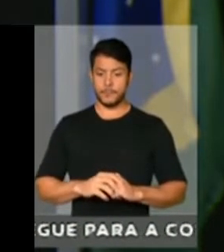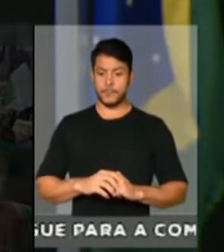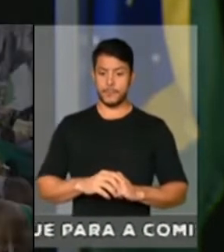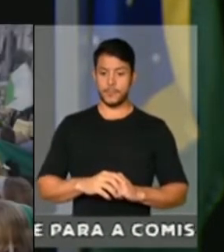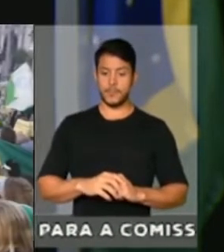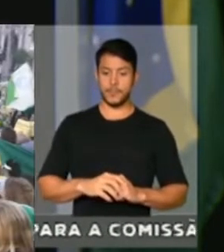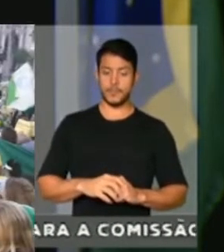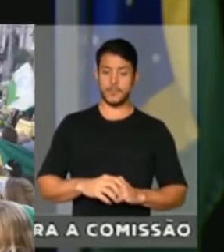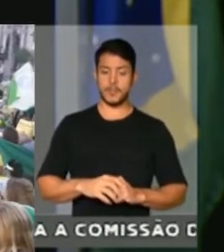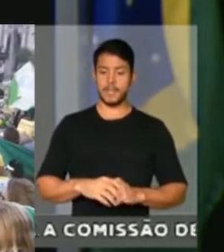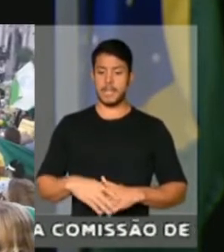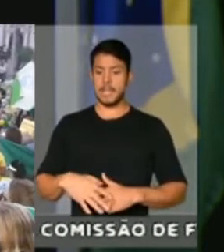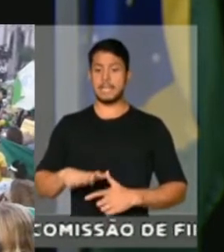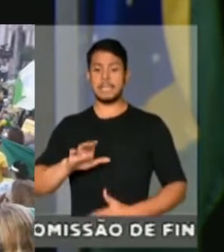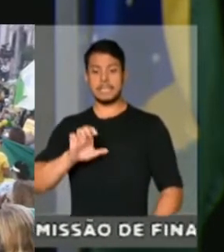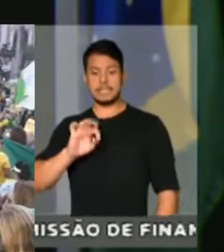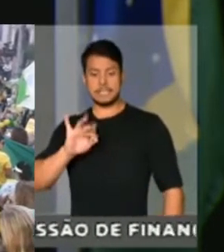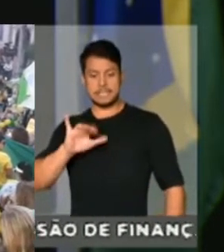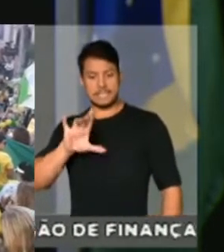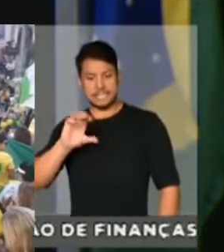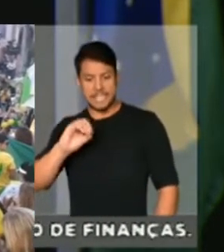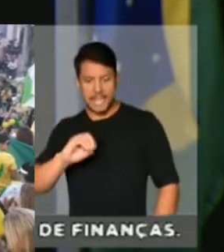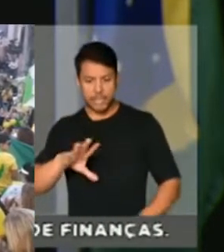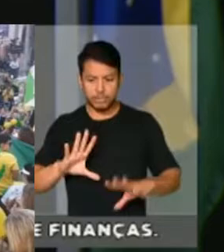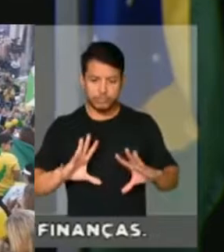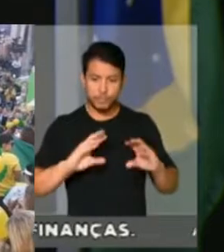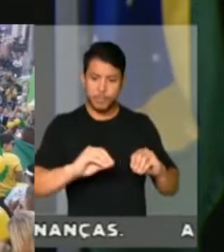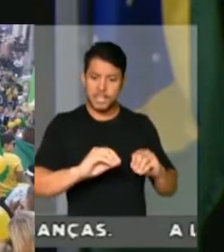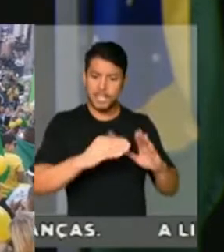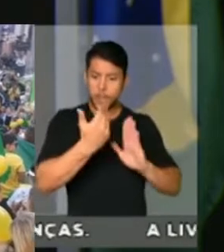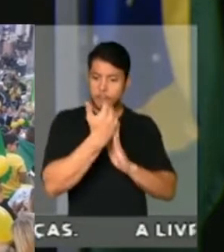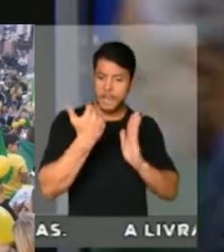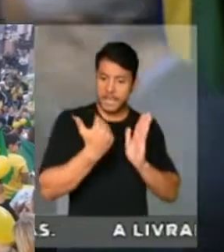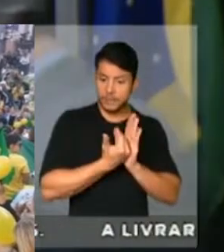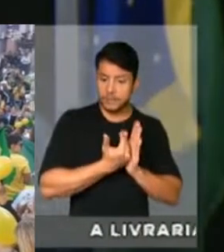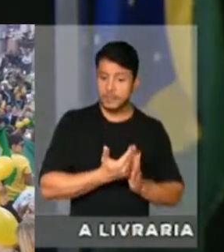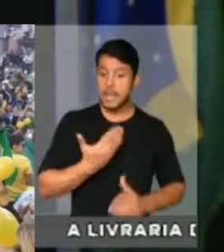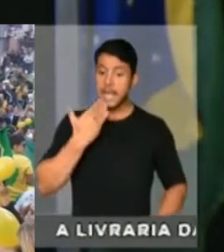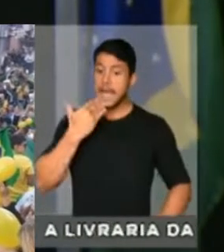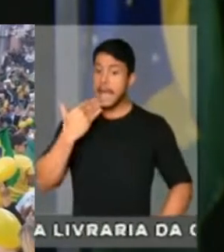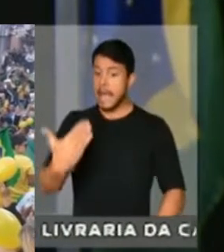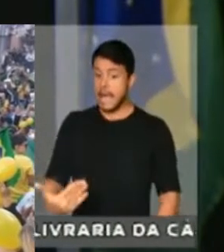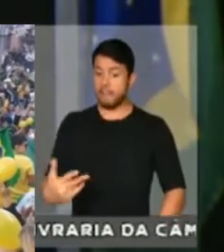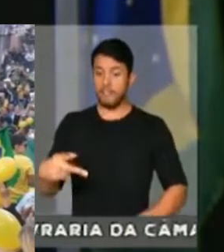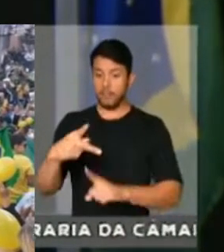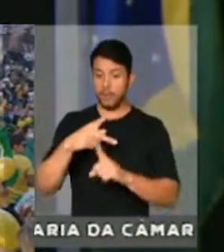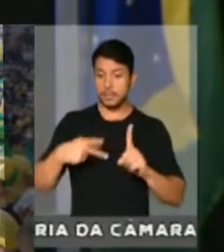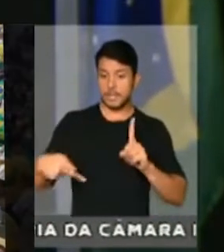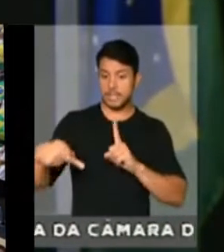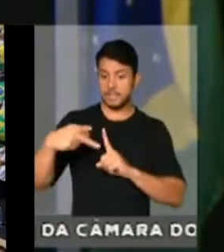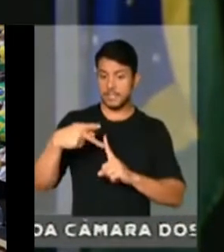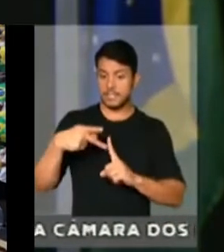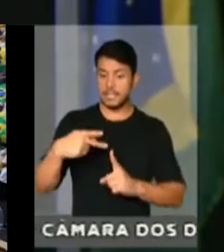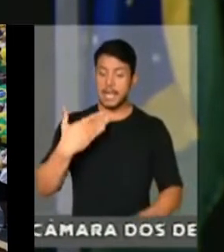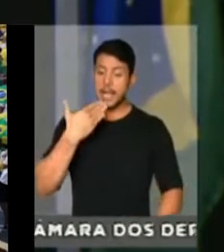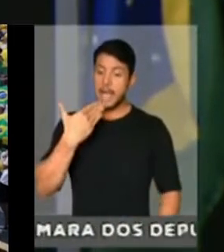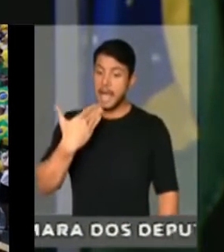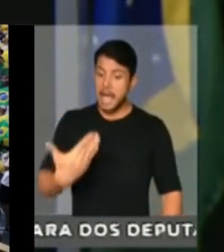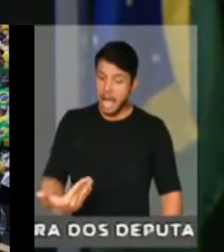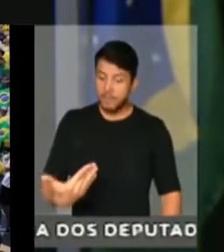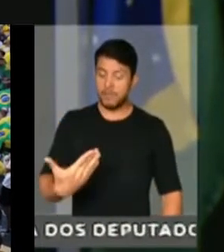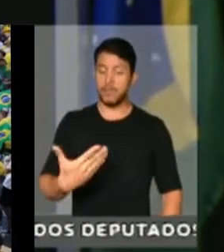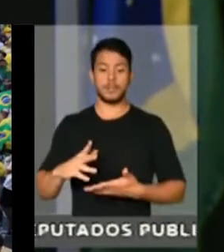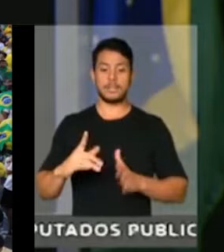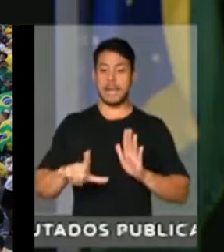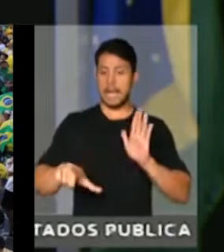menos intervenção estatal, a favor das reformas, a reforma da Previdência, a reforma penal com o pacote anticrime